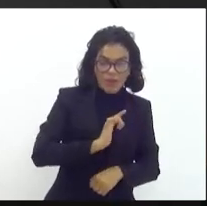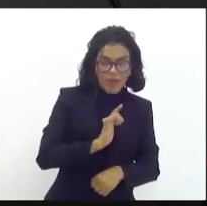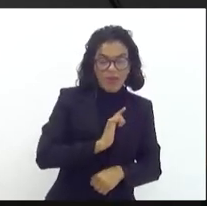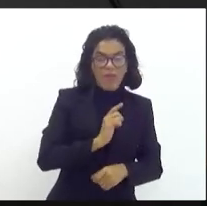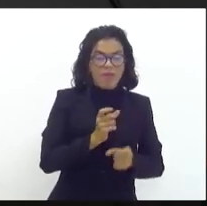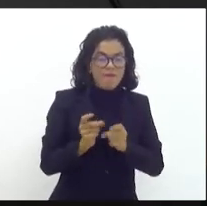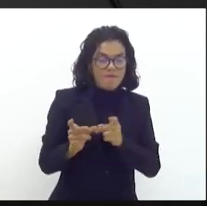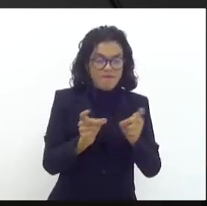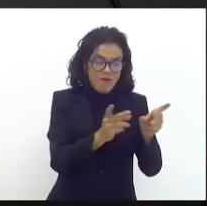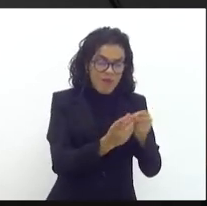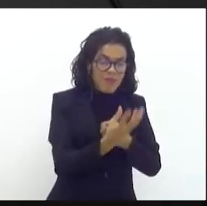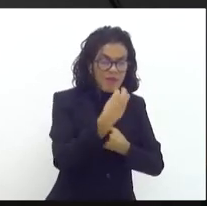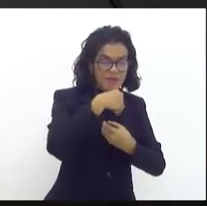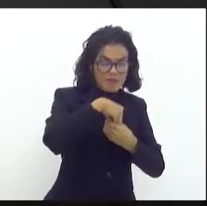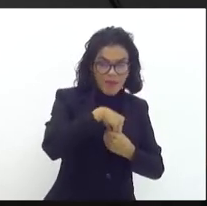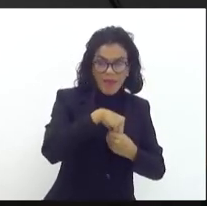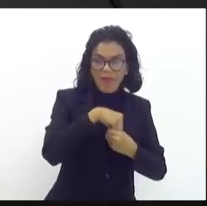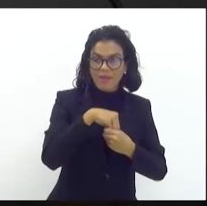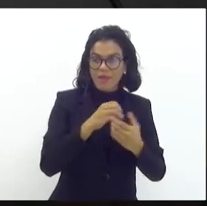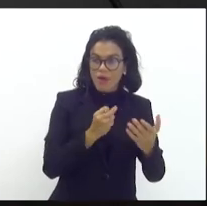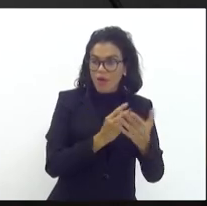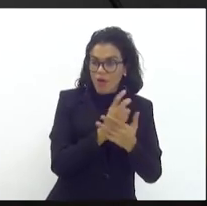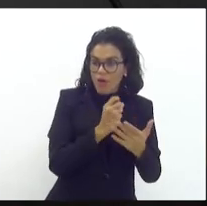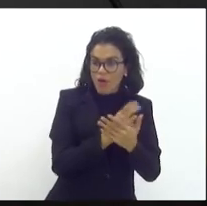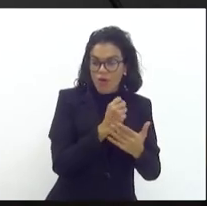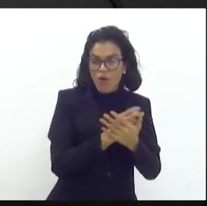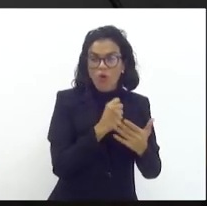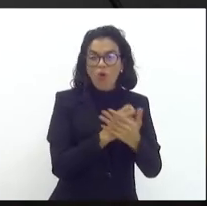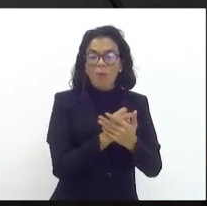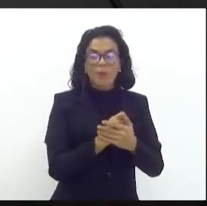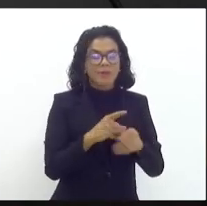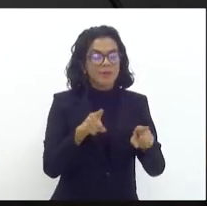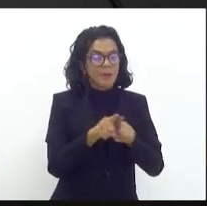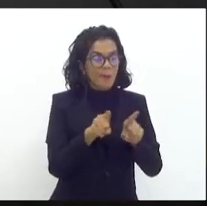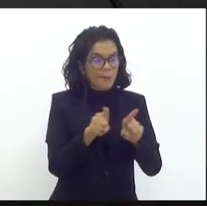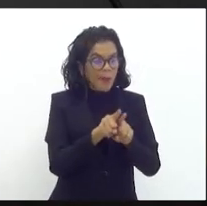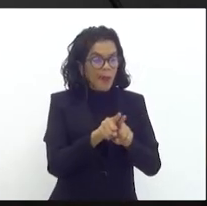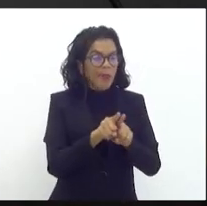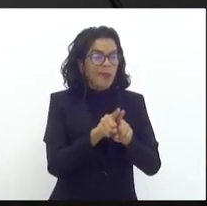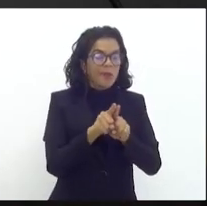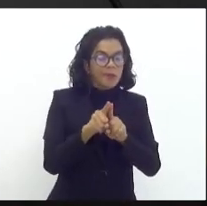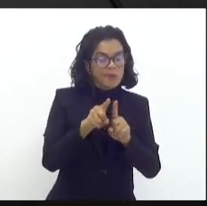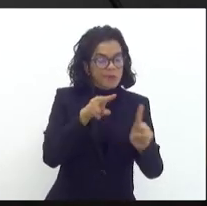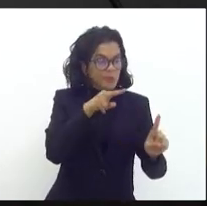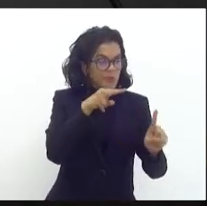interno de consumo que o nosso estado tem do ponto de vista Logístico